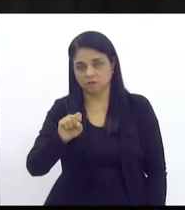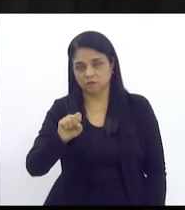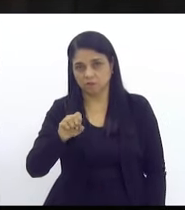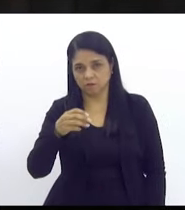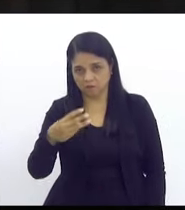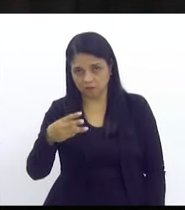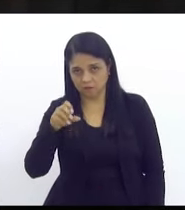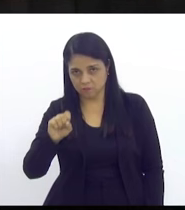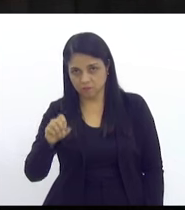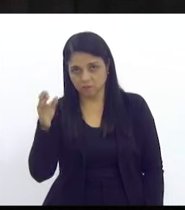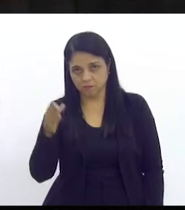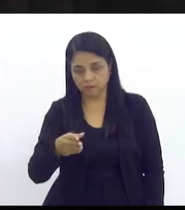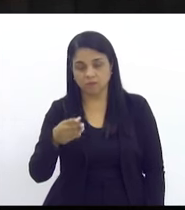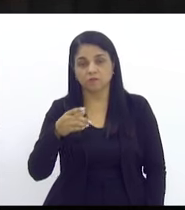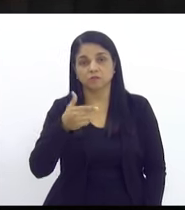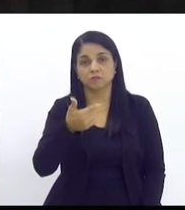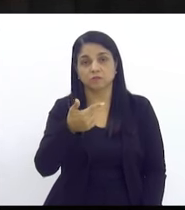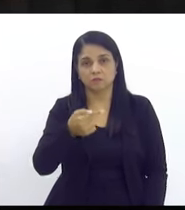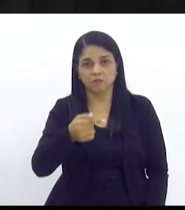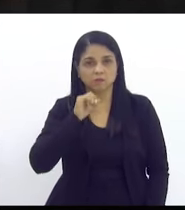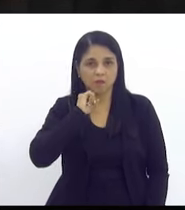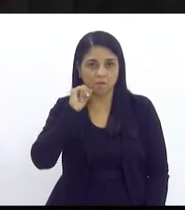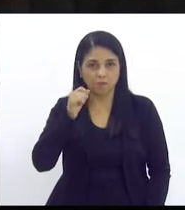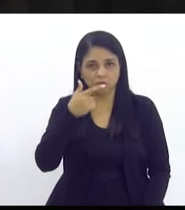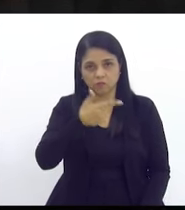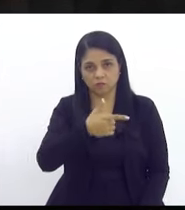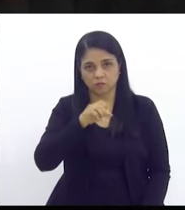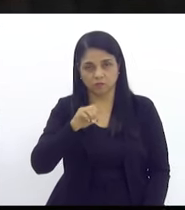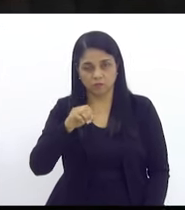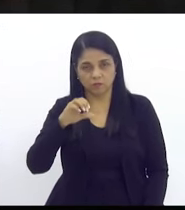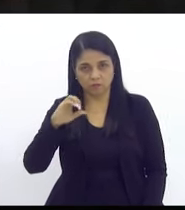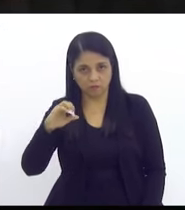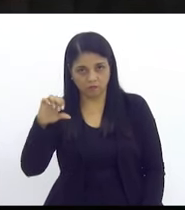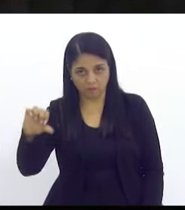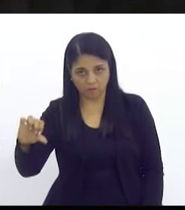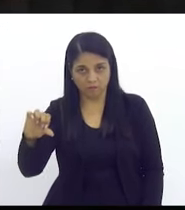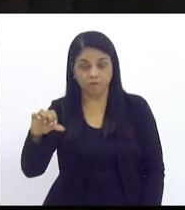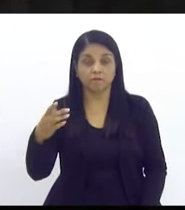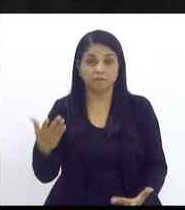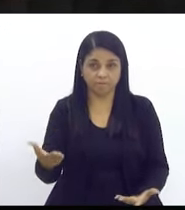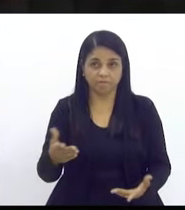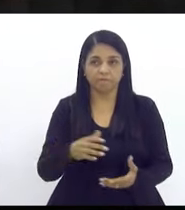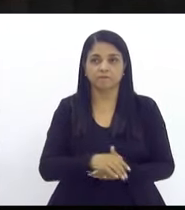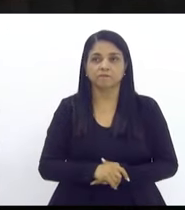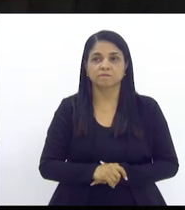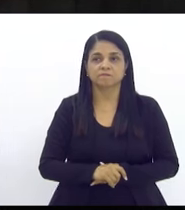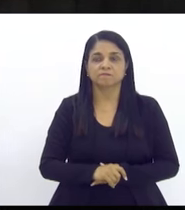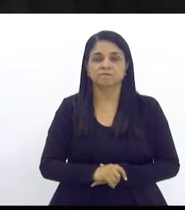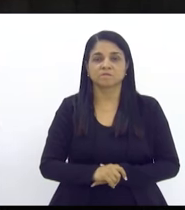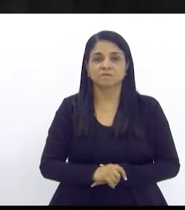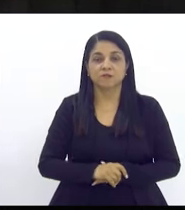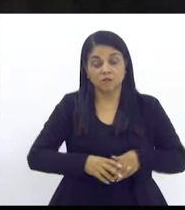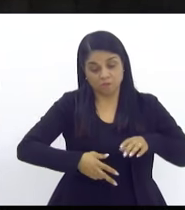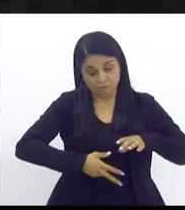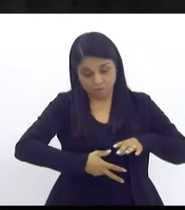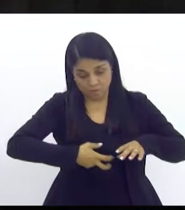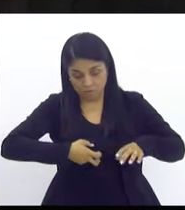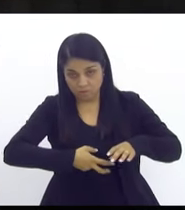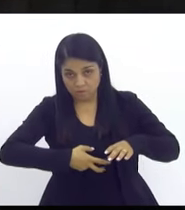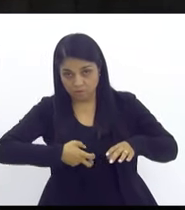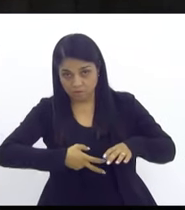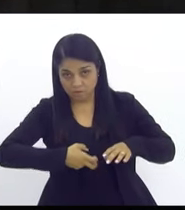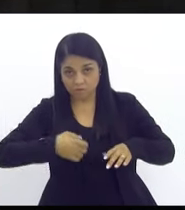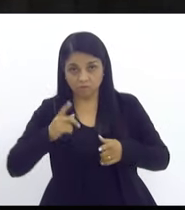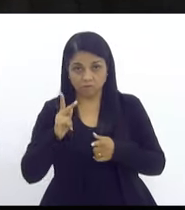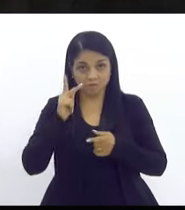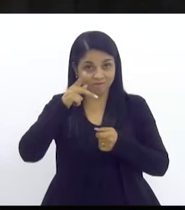17 de abril de 2009. Por via de consequência, aqueles da exploração petrolífera